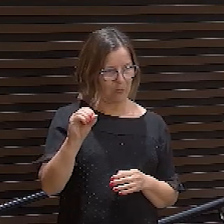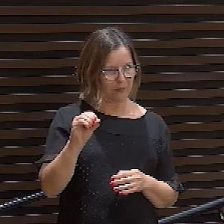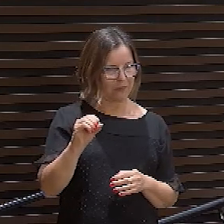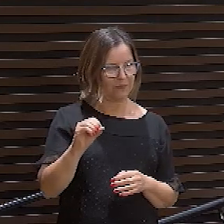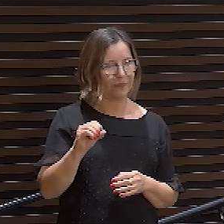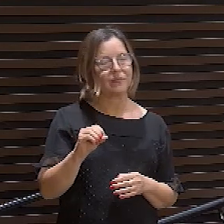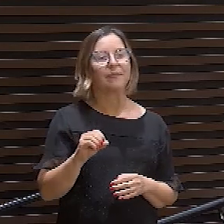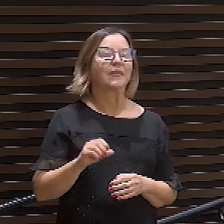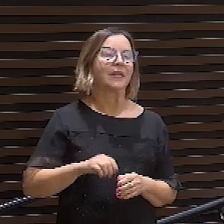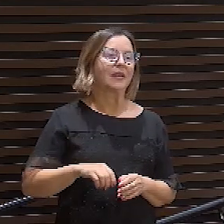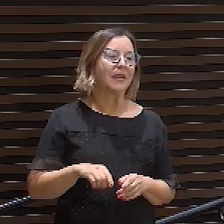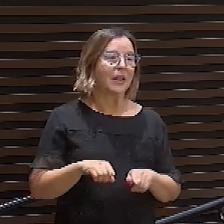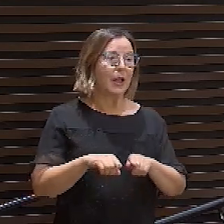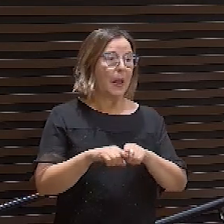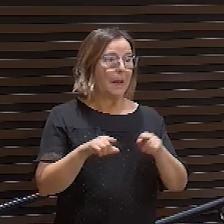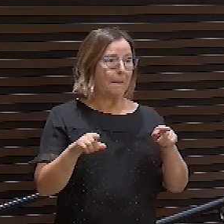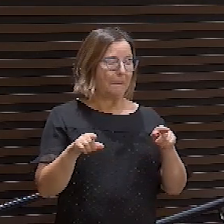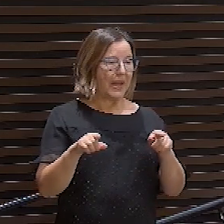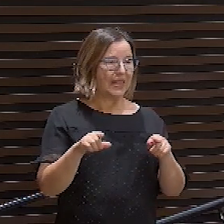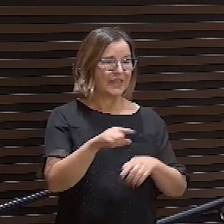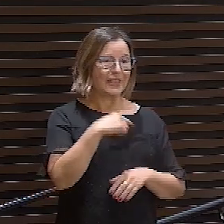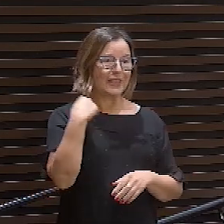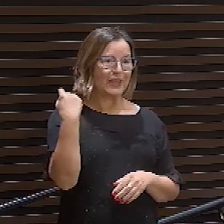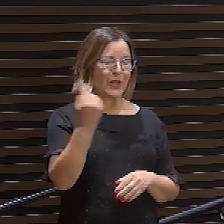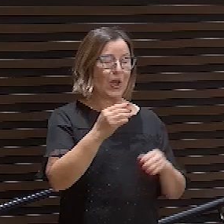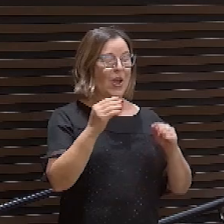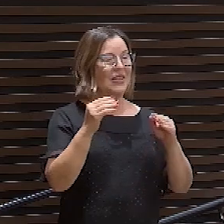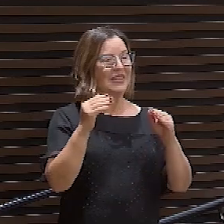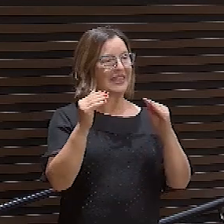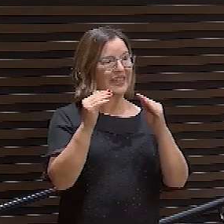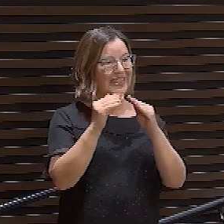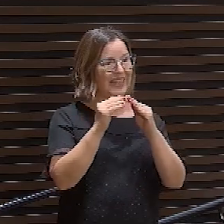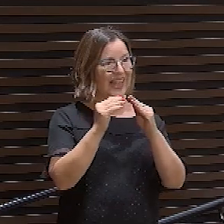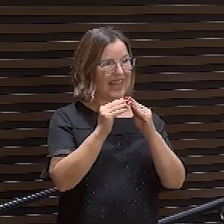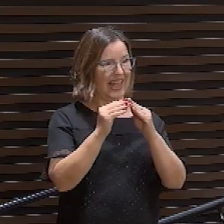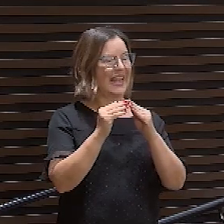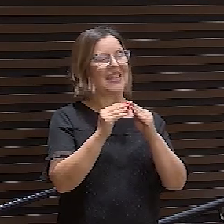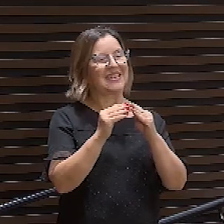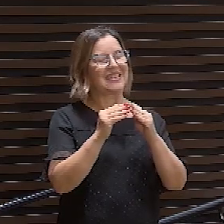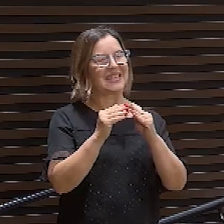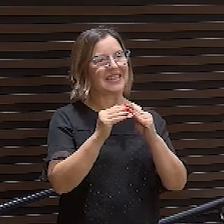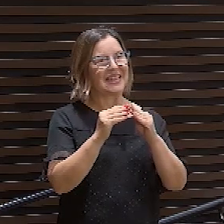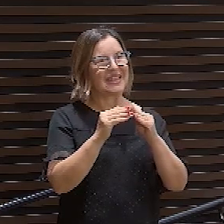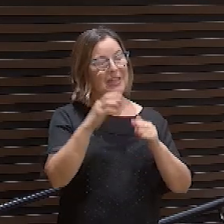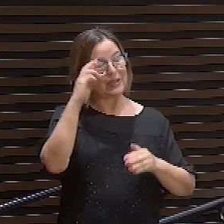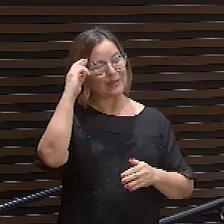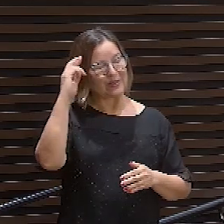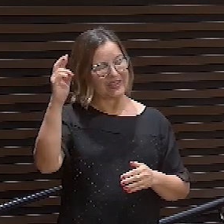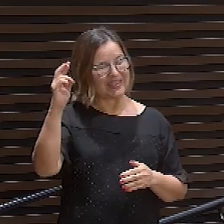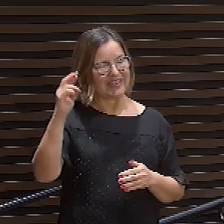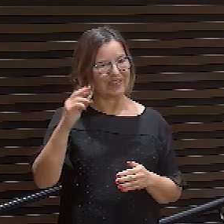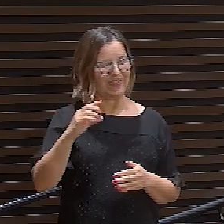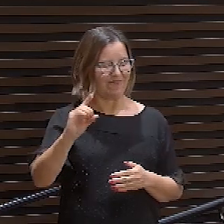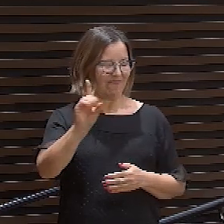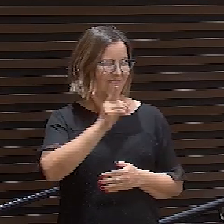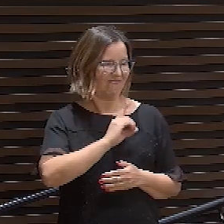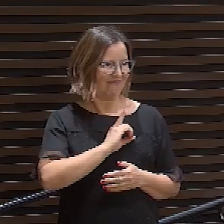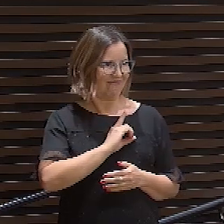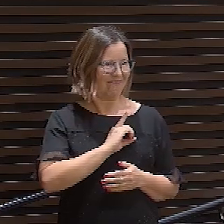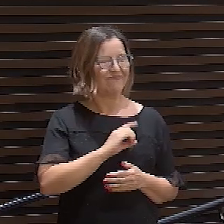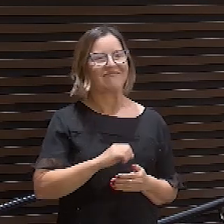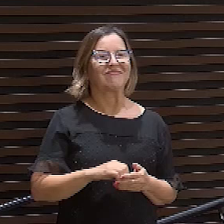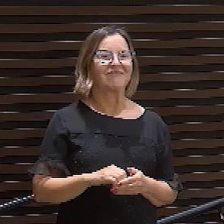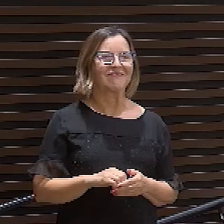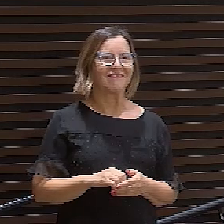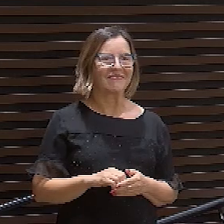habitação do Espírito Santo, que somos nós. Isso aqui é para glorificá-lo e para exaltá-lo. O